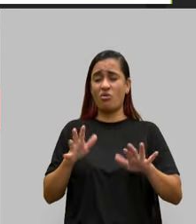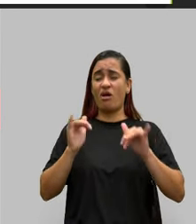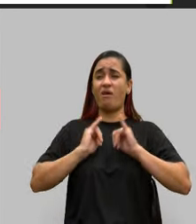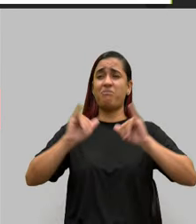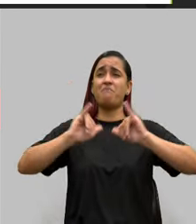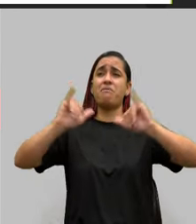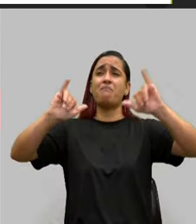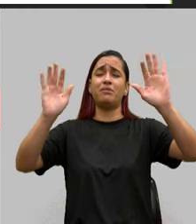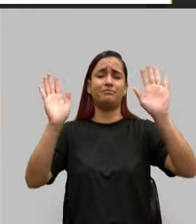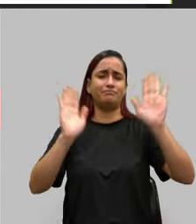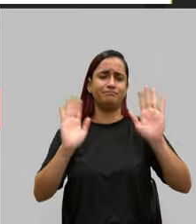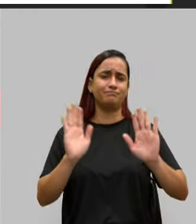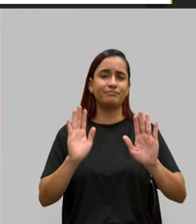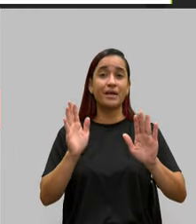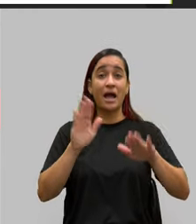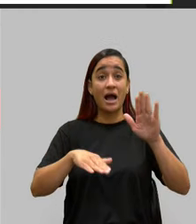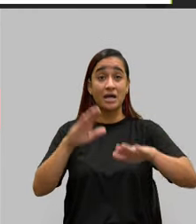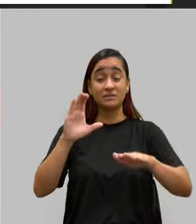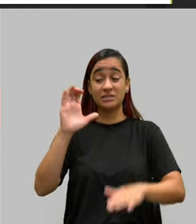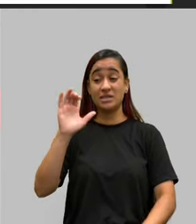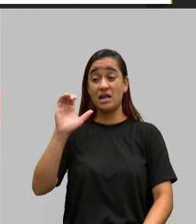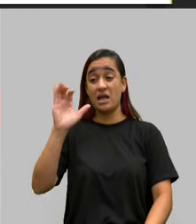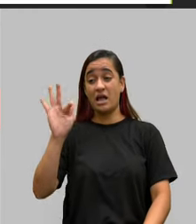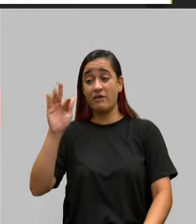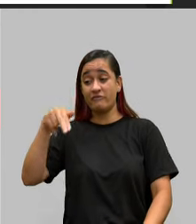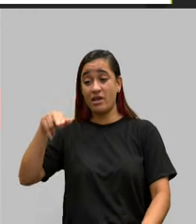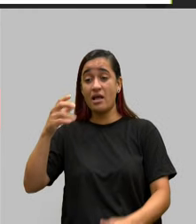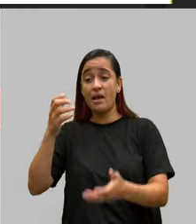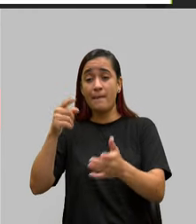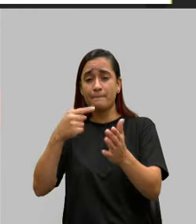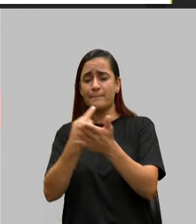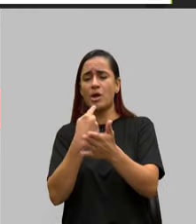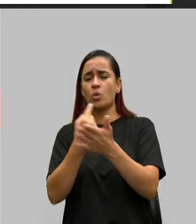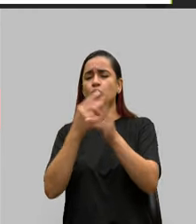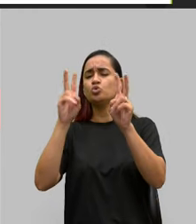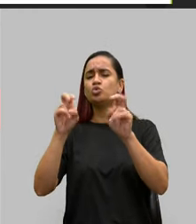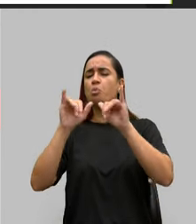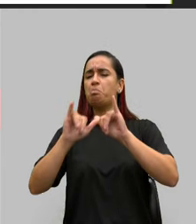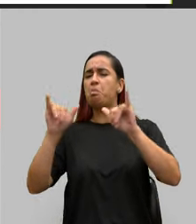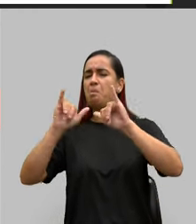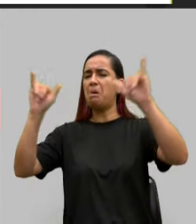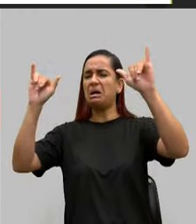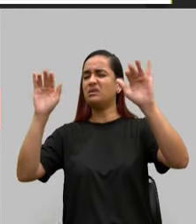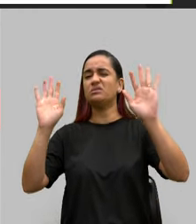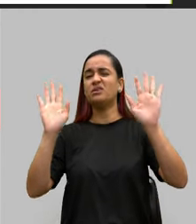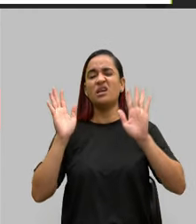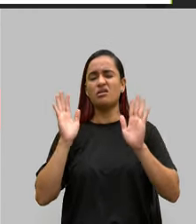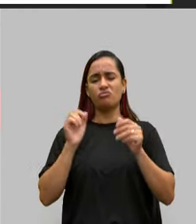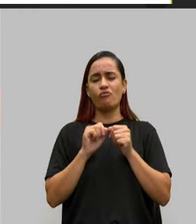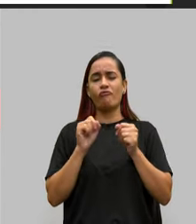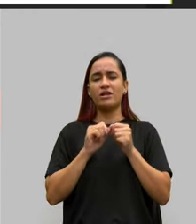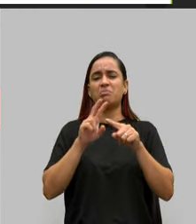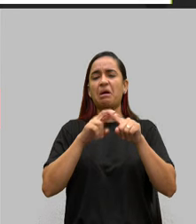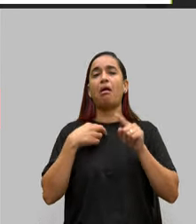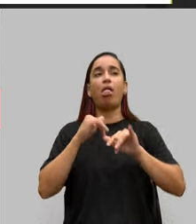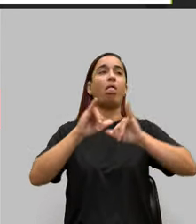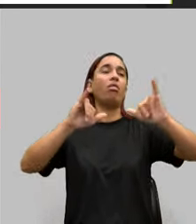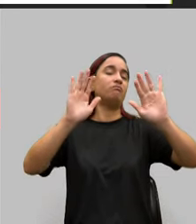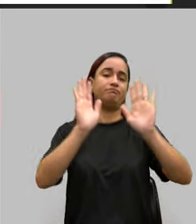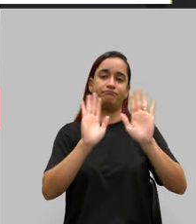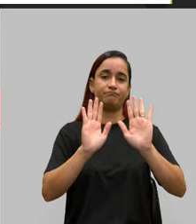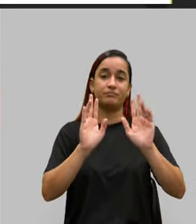questiona sobre Comércio e propaganda nunca fiz propaganda sobre atendimento de paciente e essa